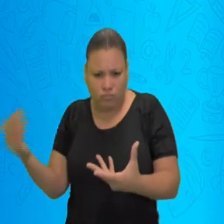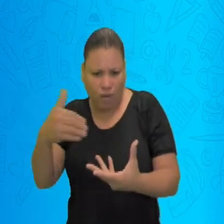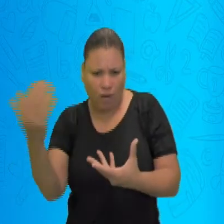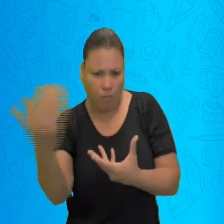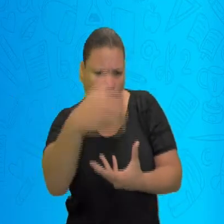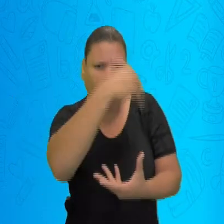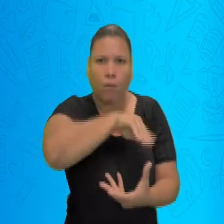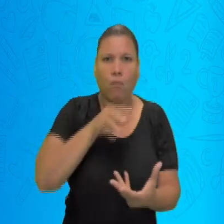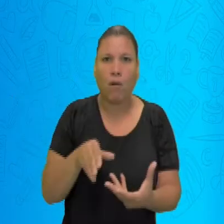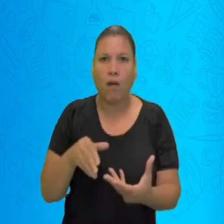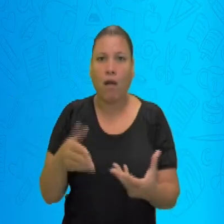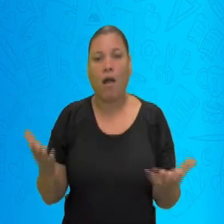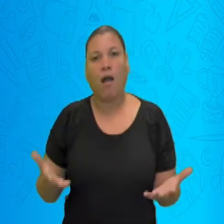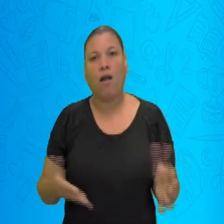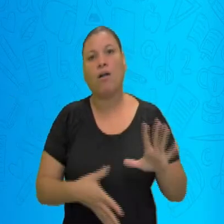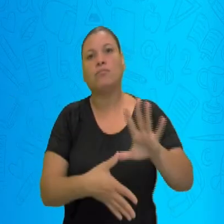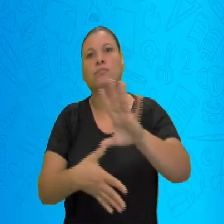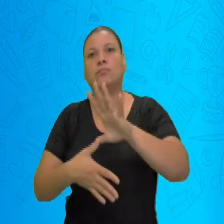grandiosidade cultural.